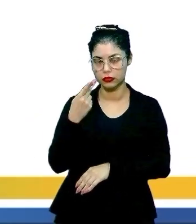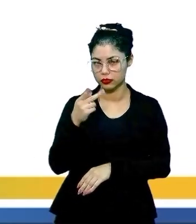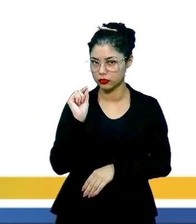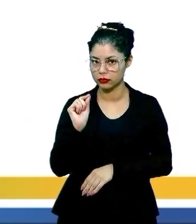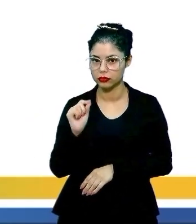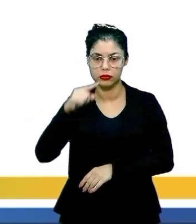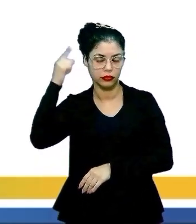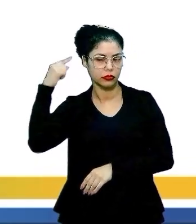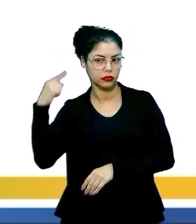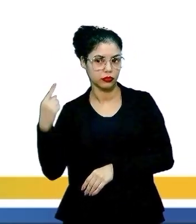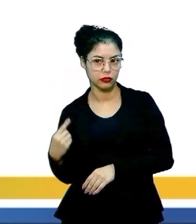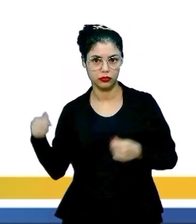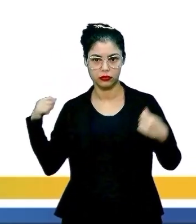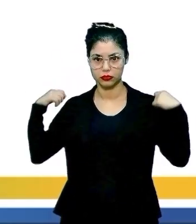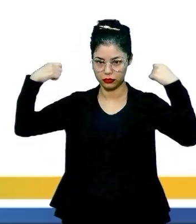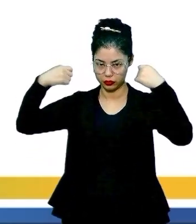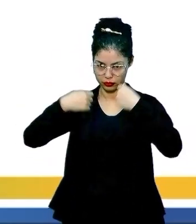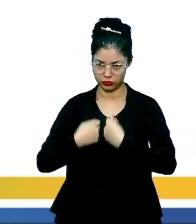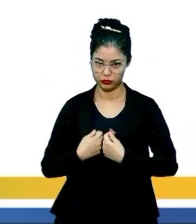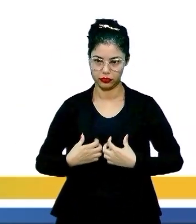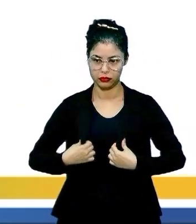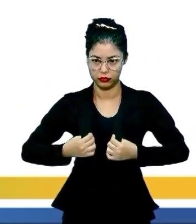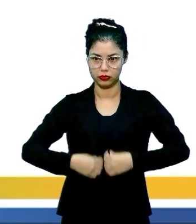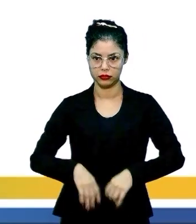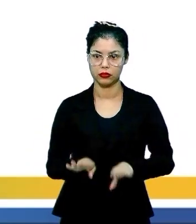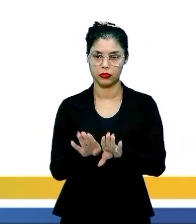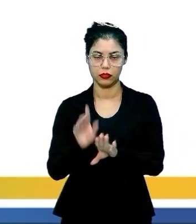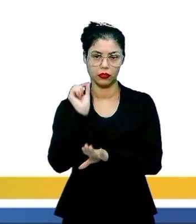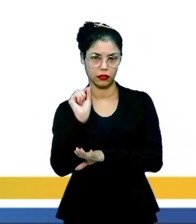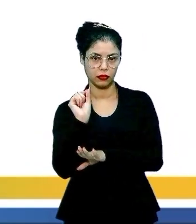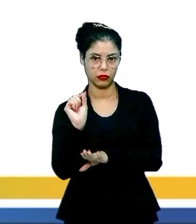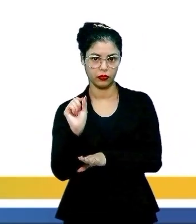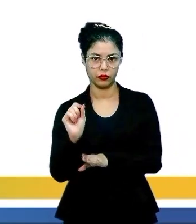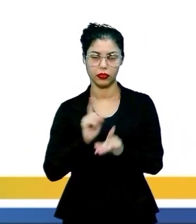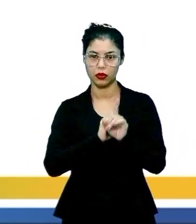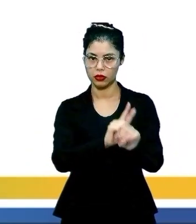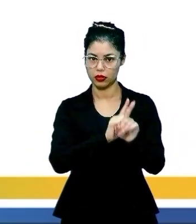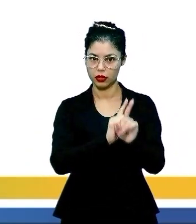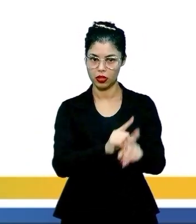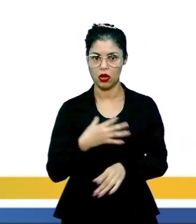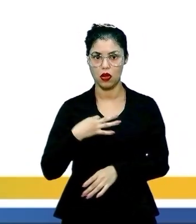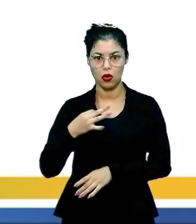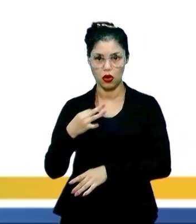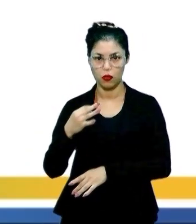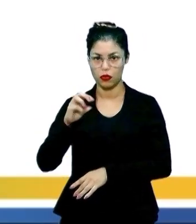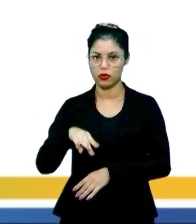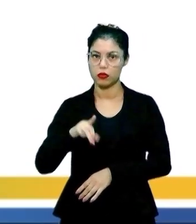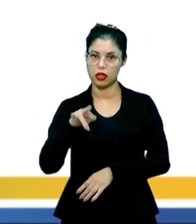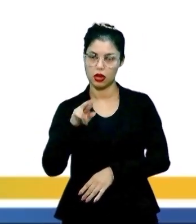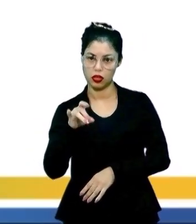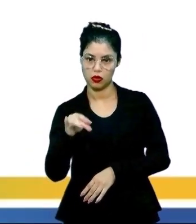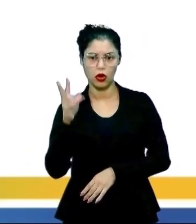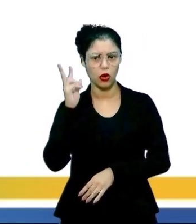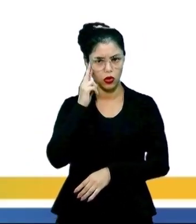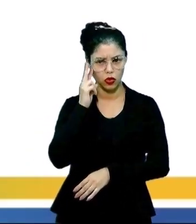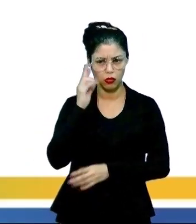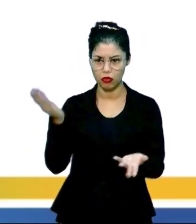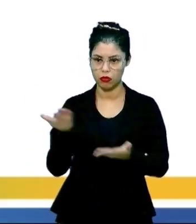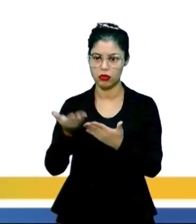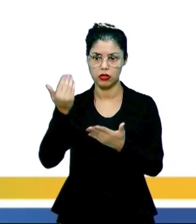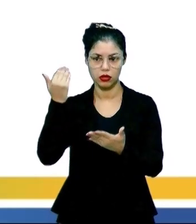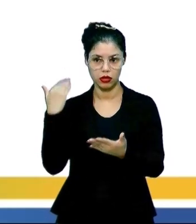né, do cabelo, do manto, ele coloca os discípulos com roupas de mineradores, que era comum na